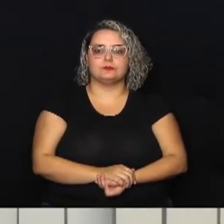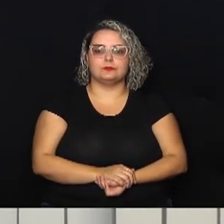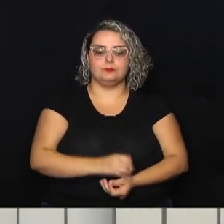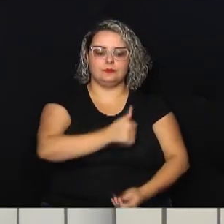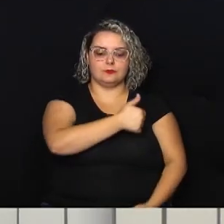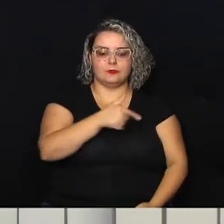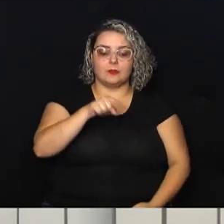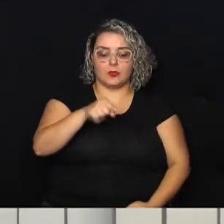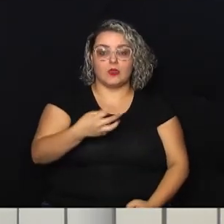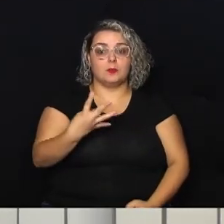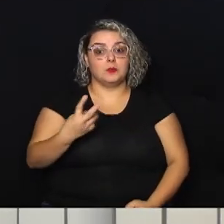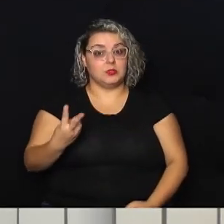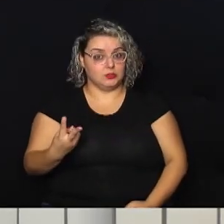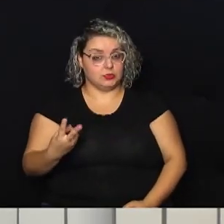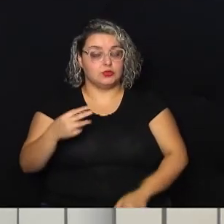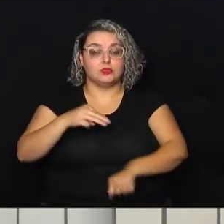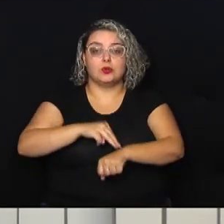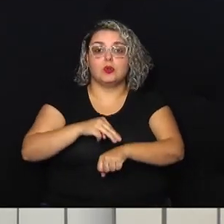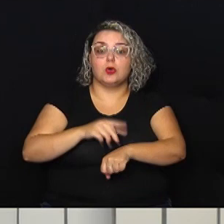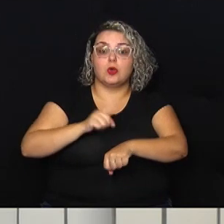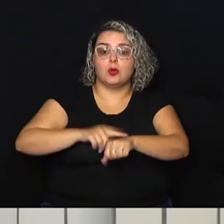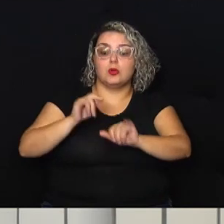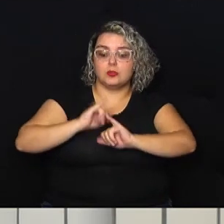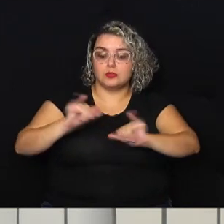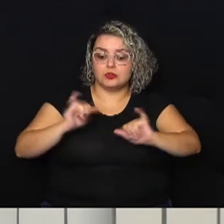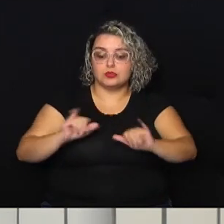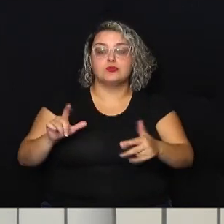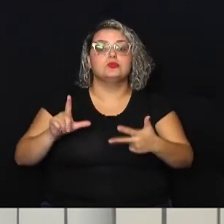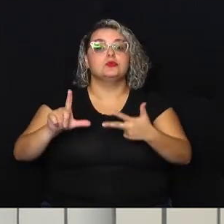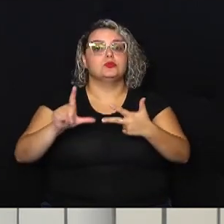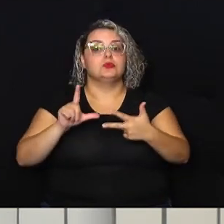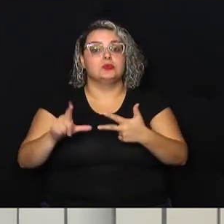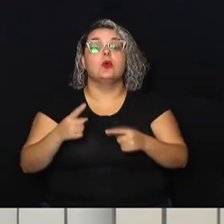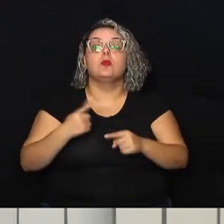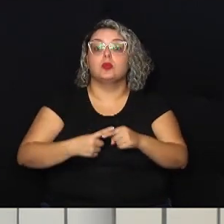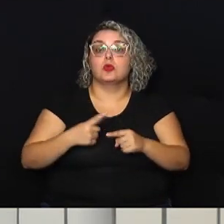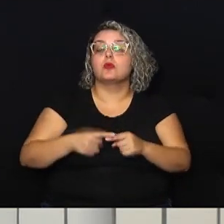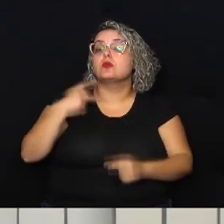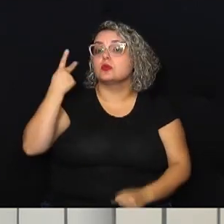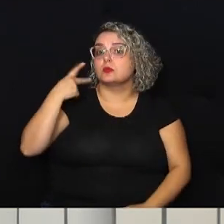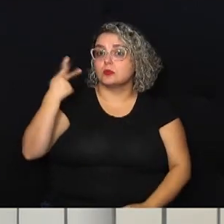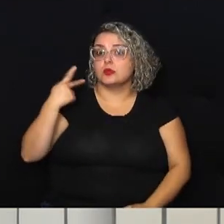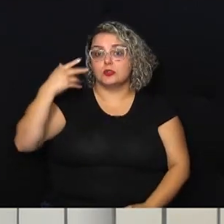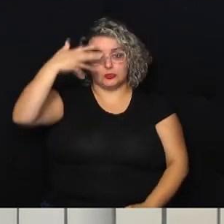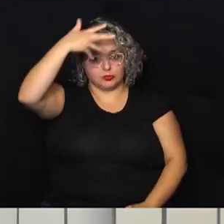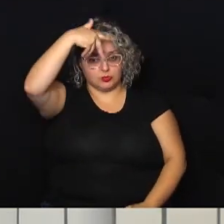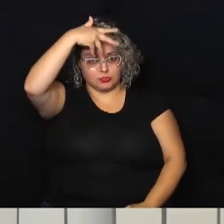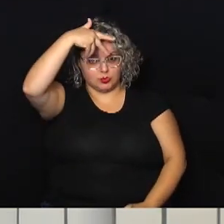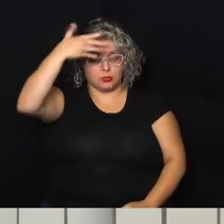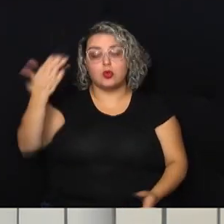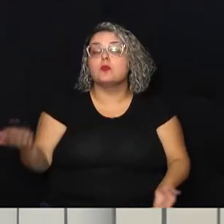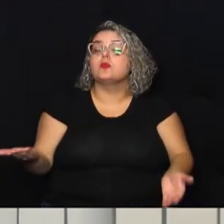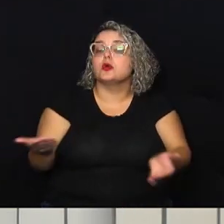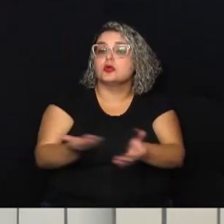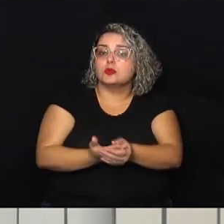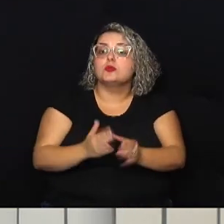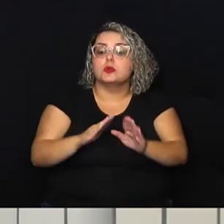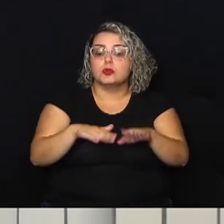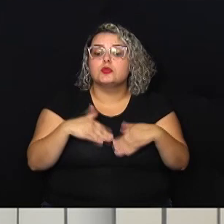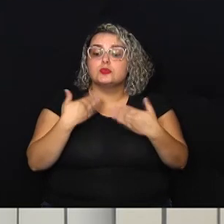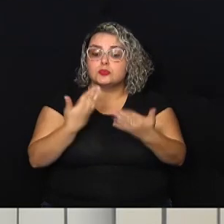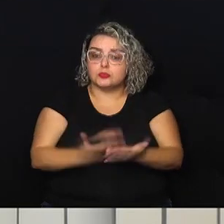Meio-dia mais 42 minutos, hora das notícias do Legislativo, porque o vereador Rodrigo da Farmadique protocolou um